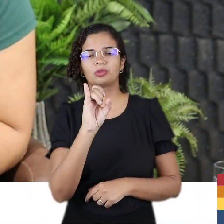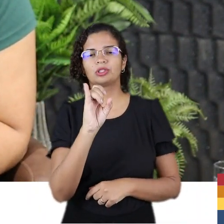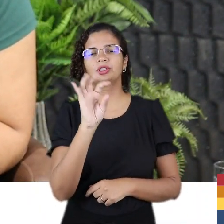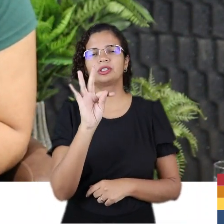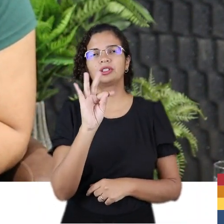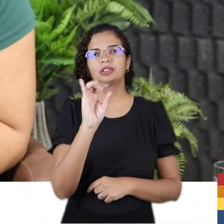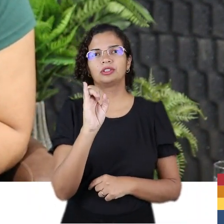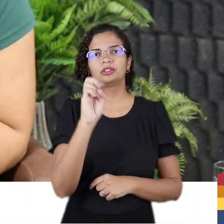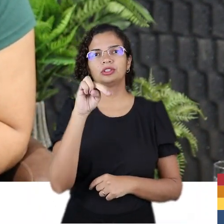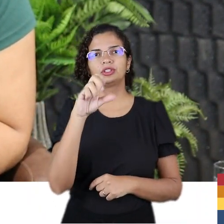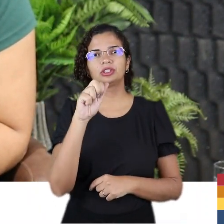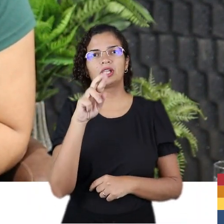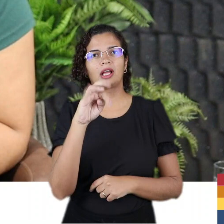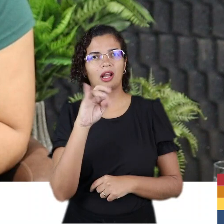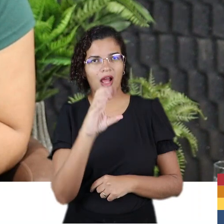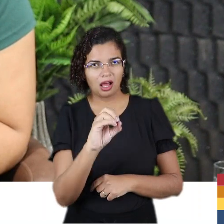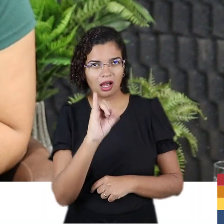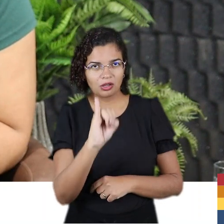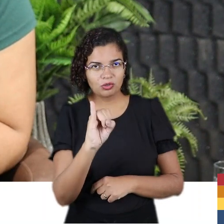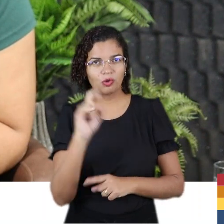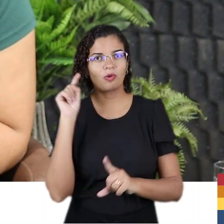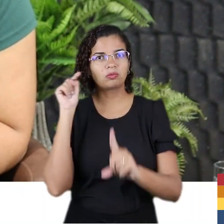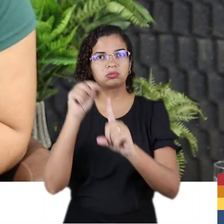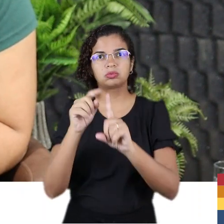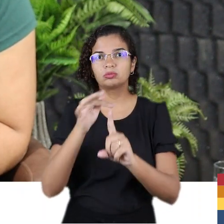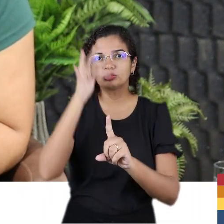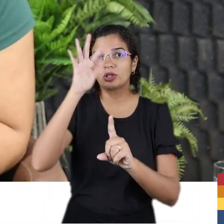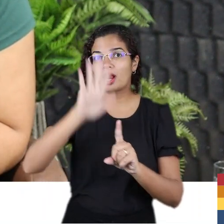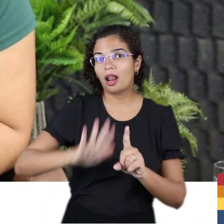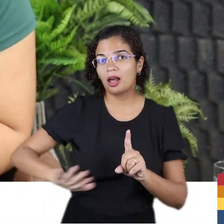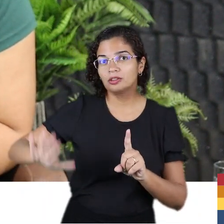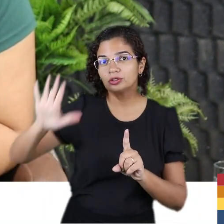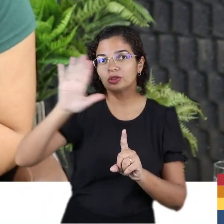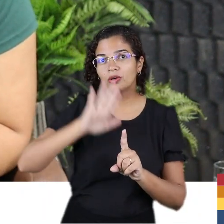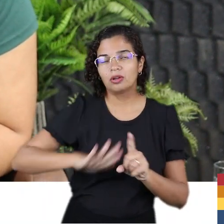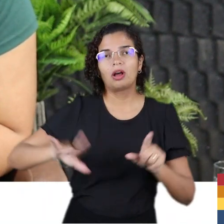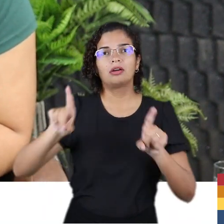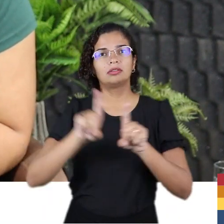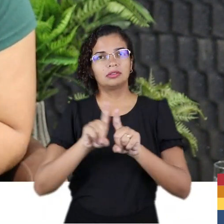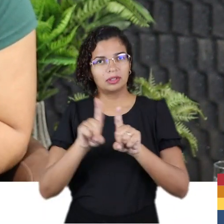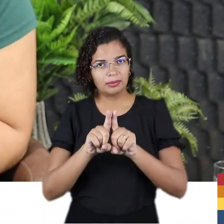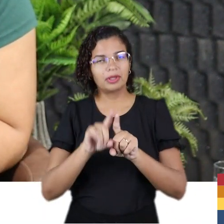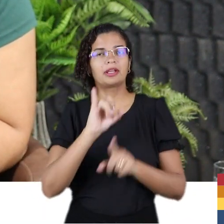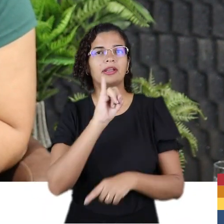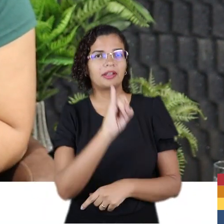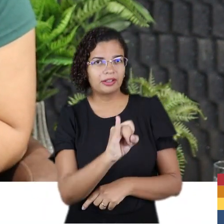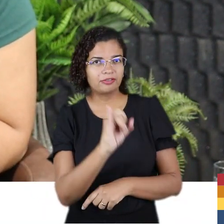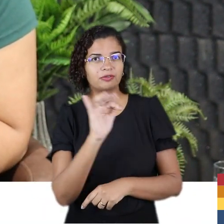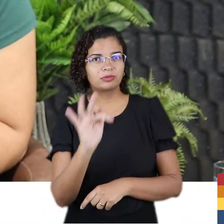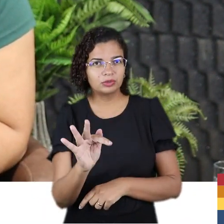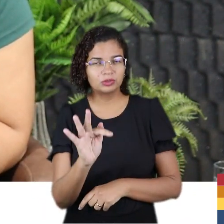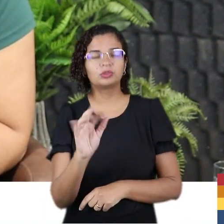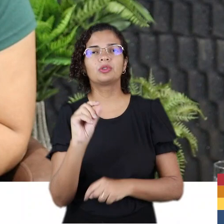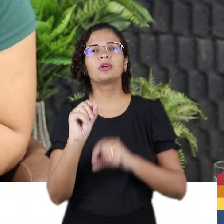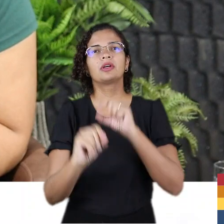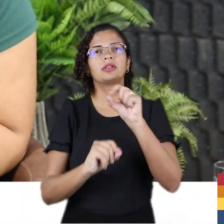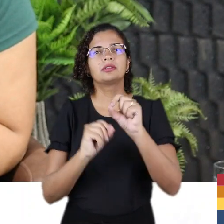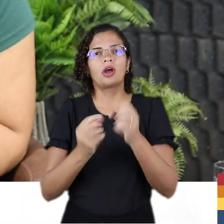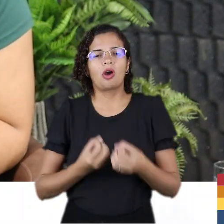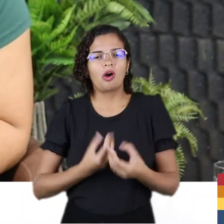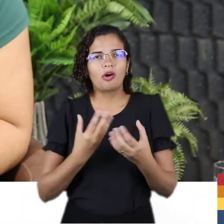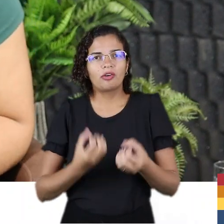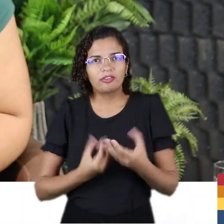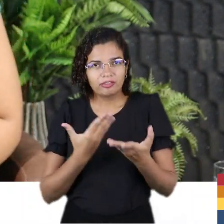na perspectiva nacional, né? Como o itinerário de oferta da educação técnica e